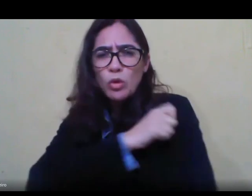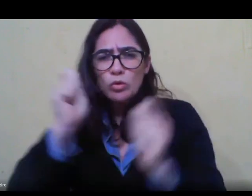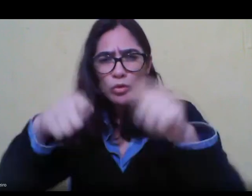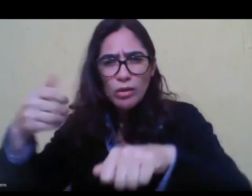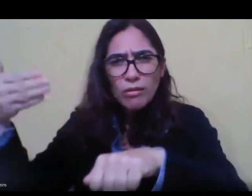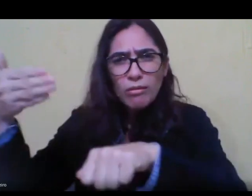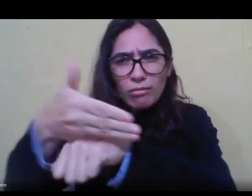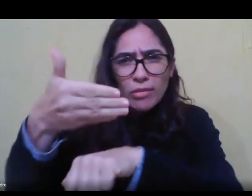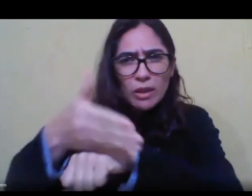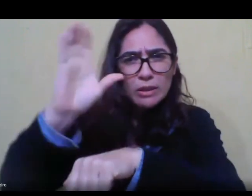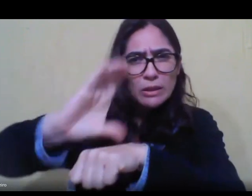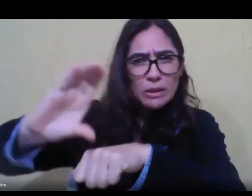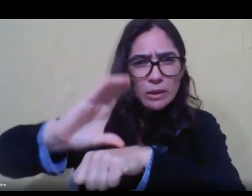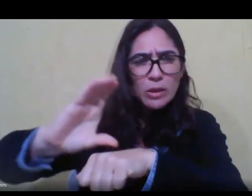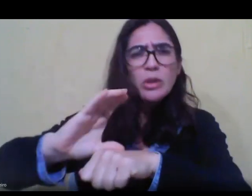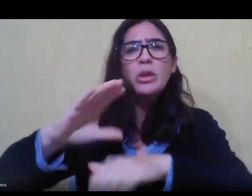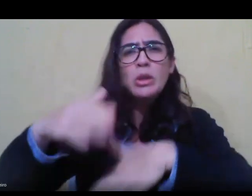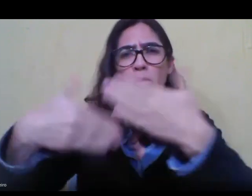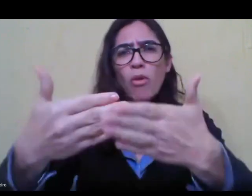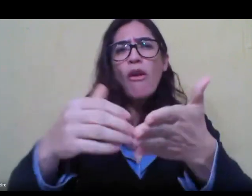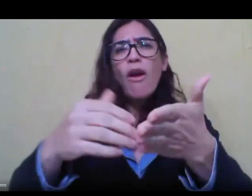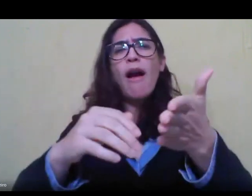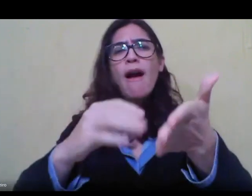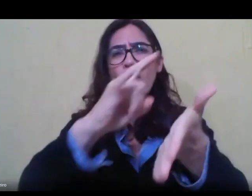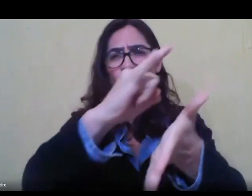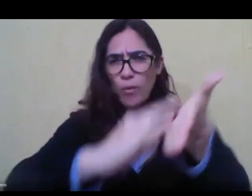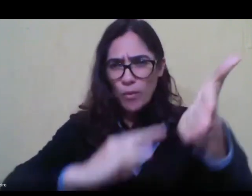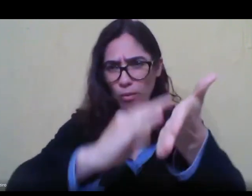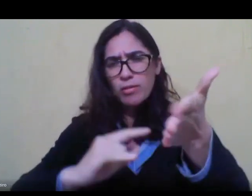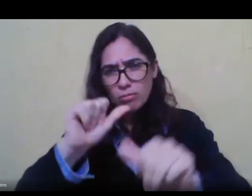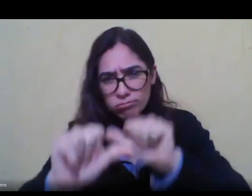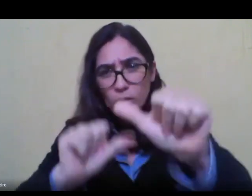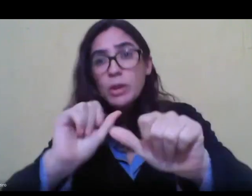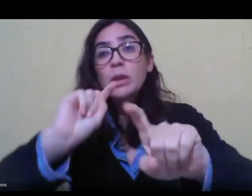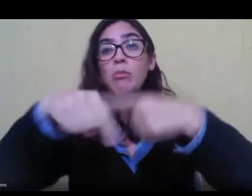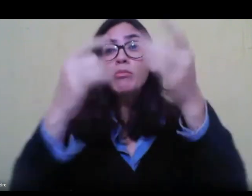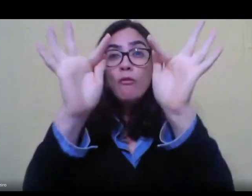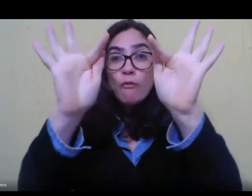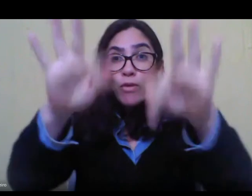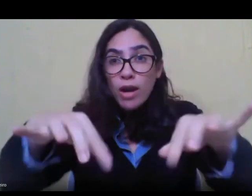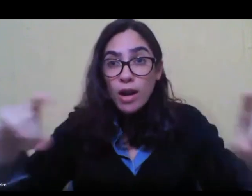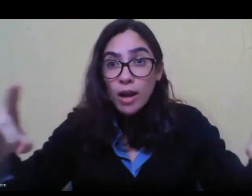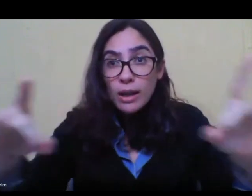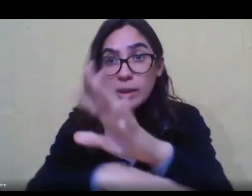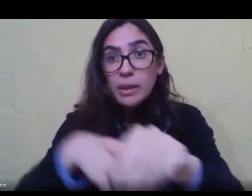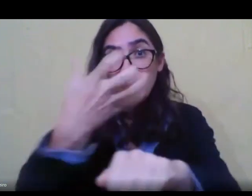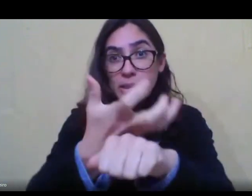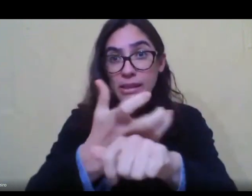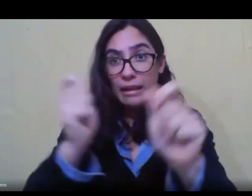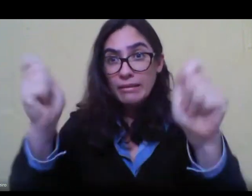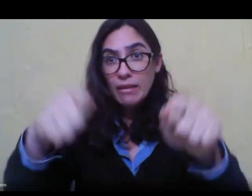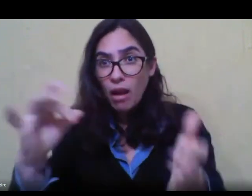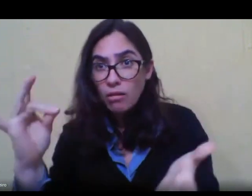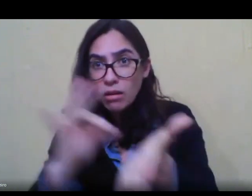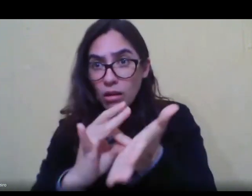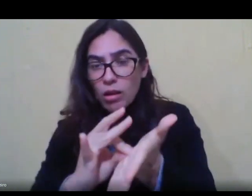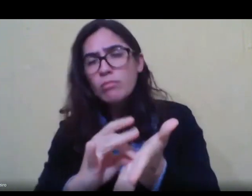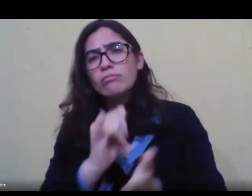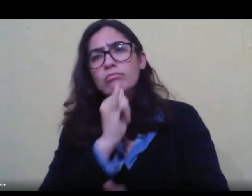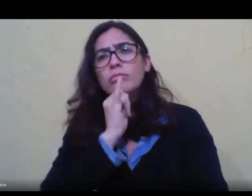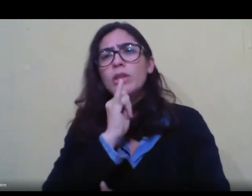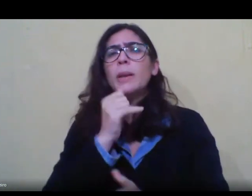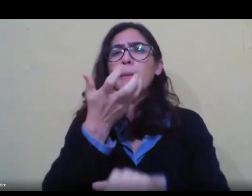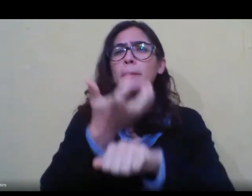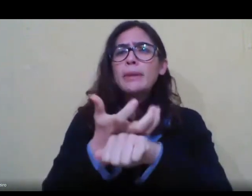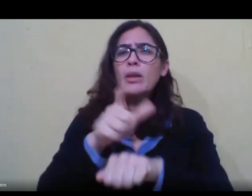disciplina optativa que está para o currículo de 2019, ela não está como optativa para a matriz antiga, que ainda tem alguns alunos para terminar. E aí